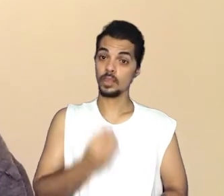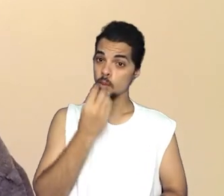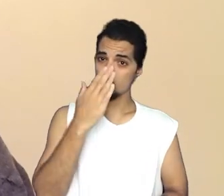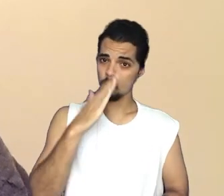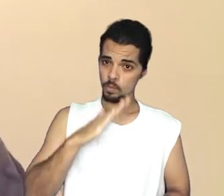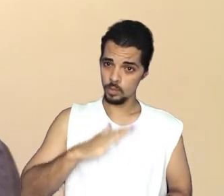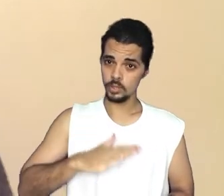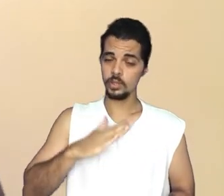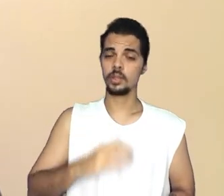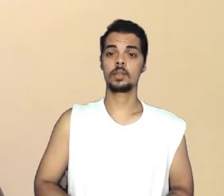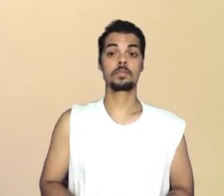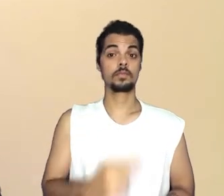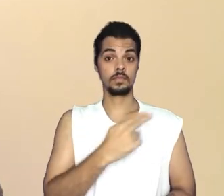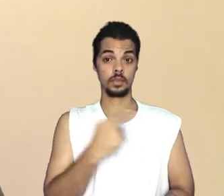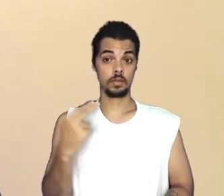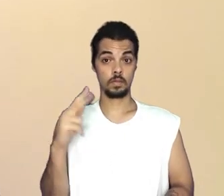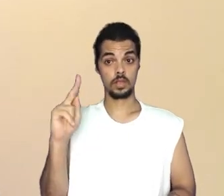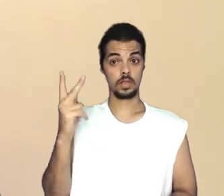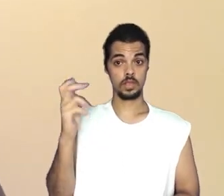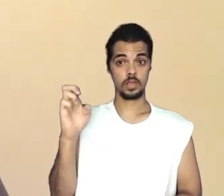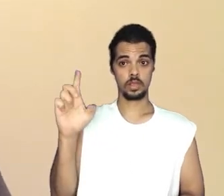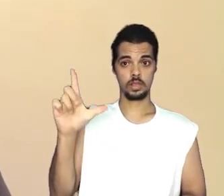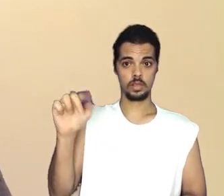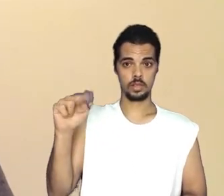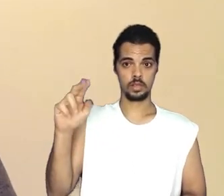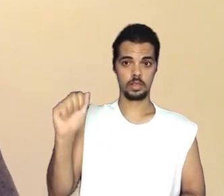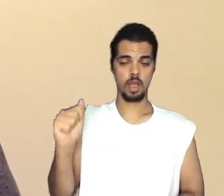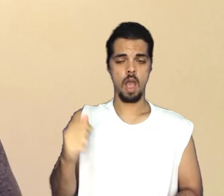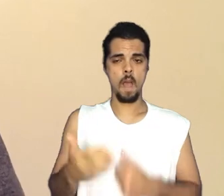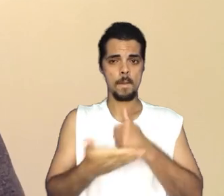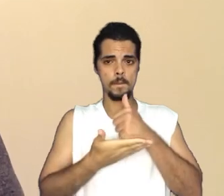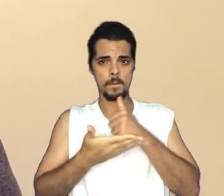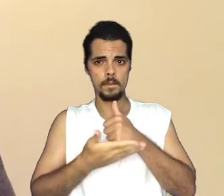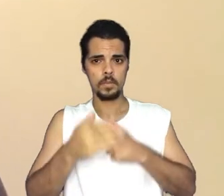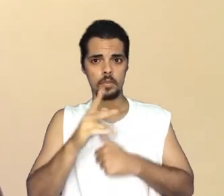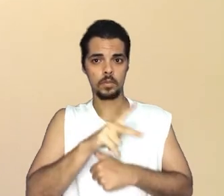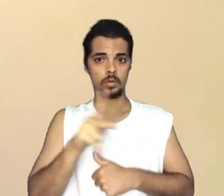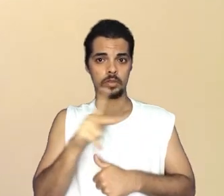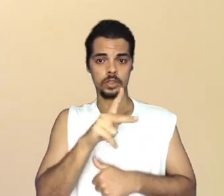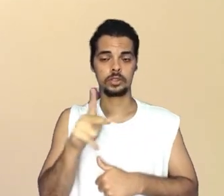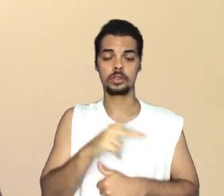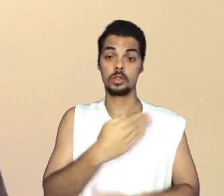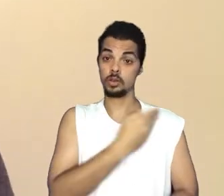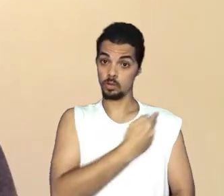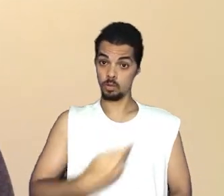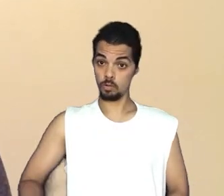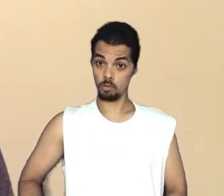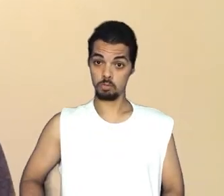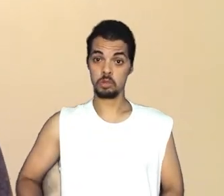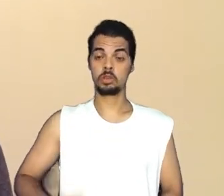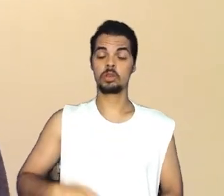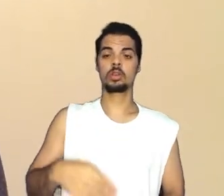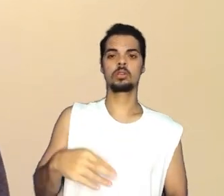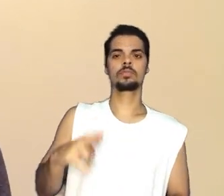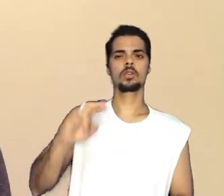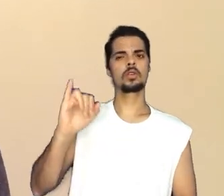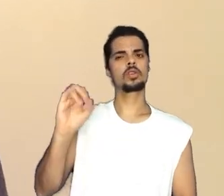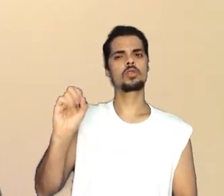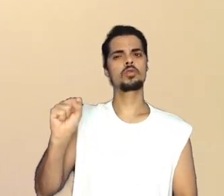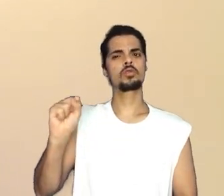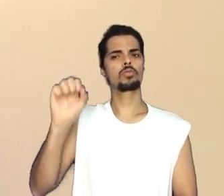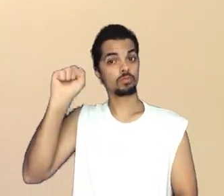Boa tarde, meu nome é Helena, sou professora da Educação Básica da Rede Pública Estadual do Rio Grande do